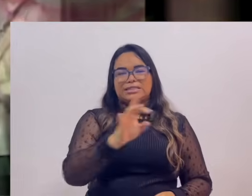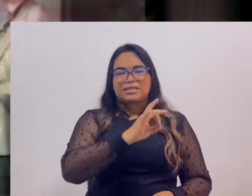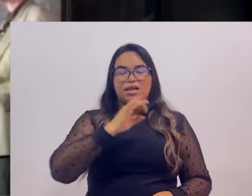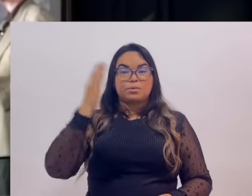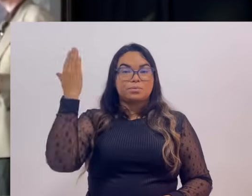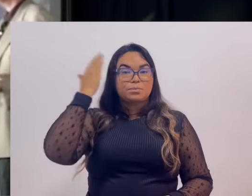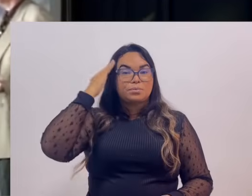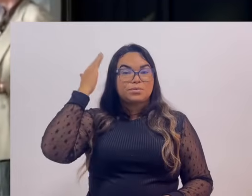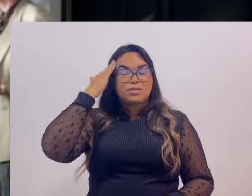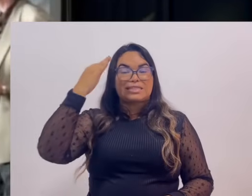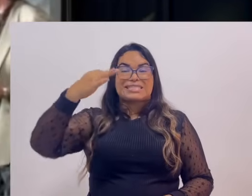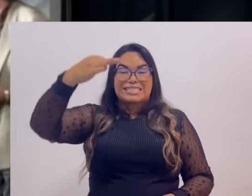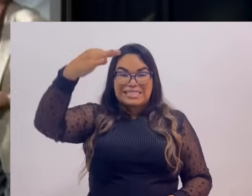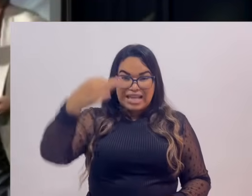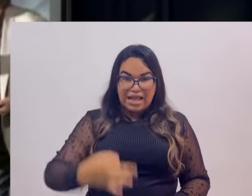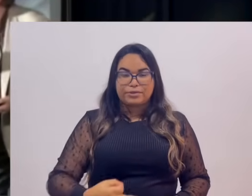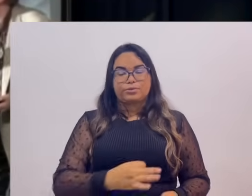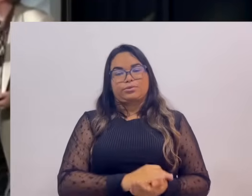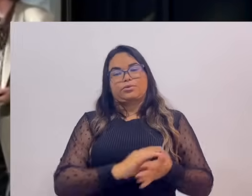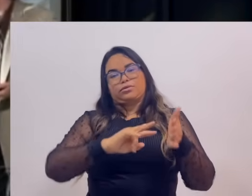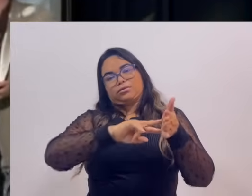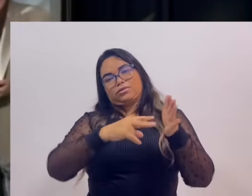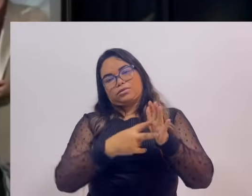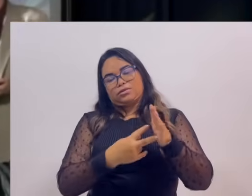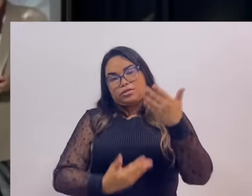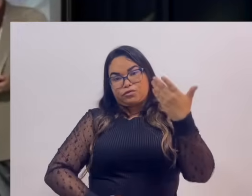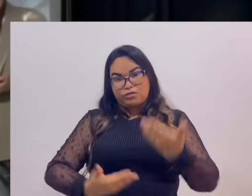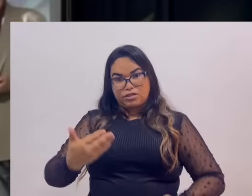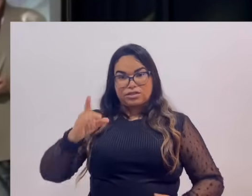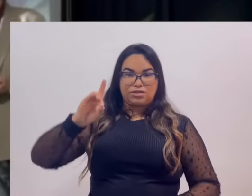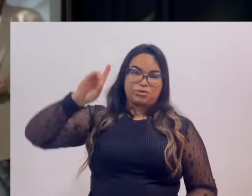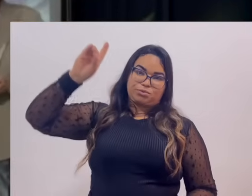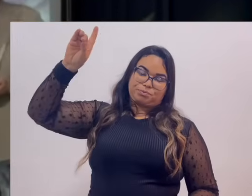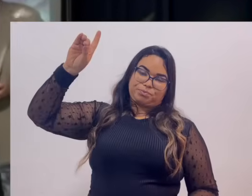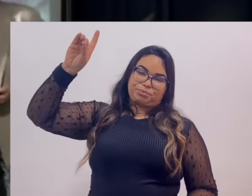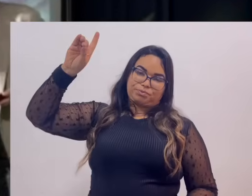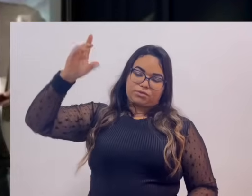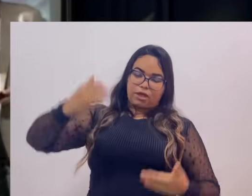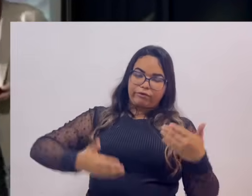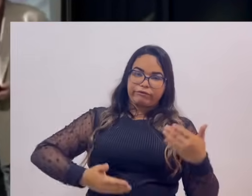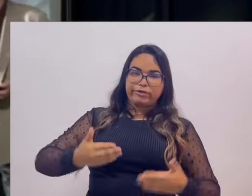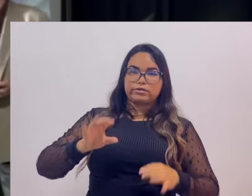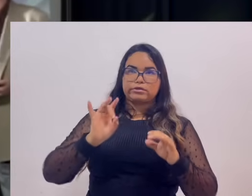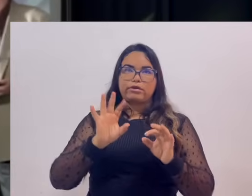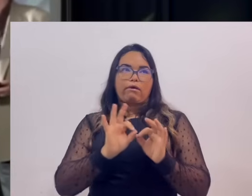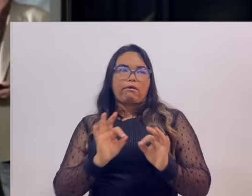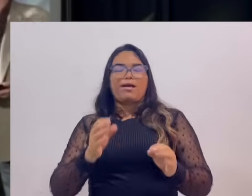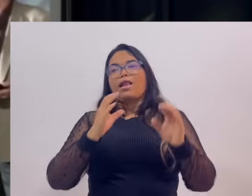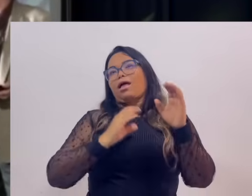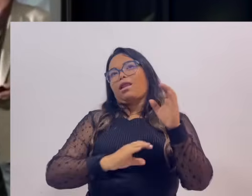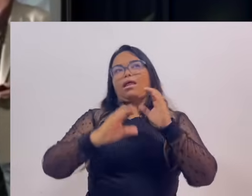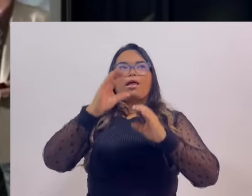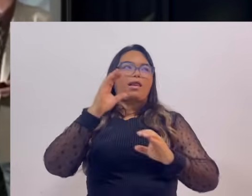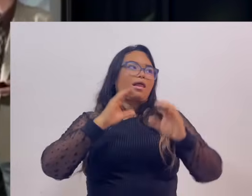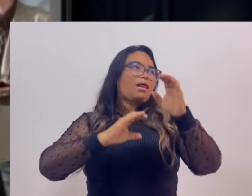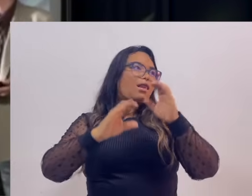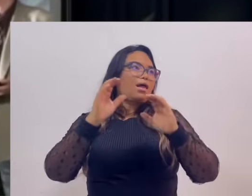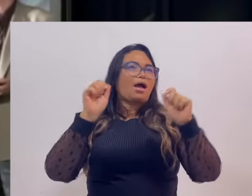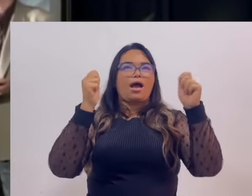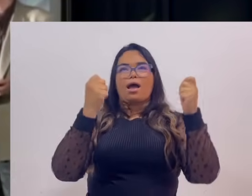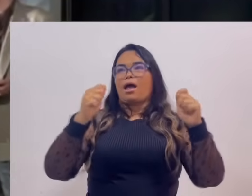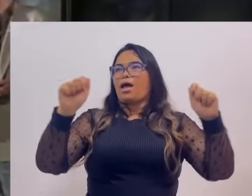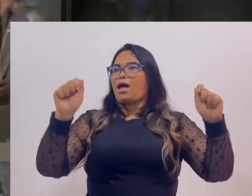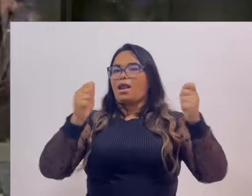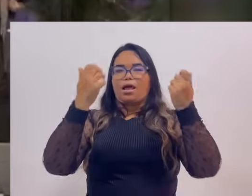e esta é a minha oração que cada um de nós tenha um entendimento correto do que significa serví-lo o